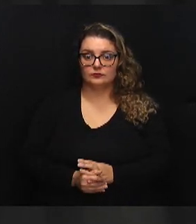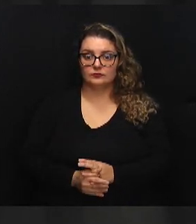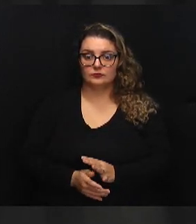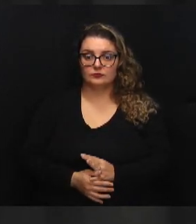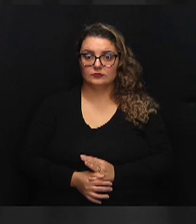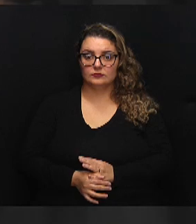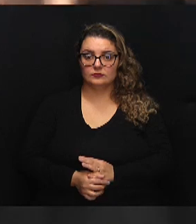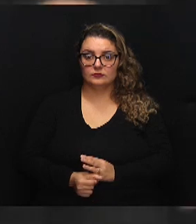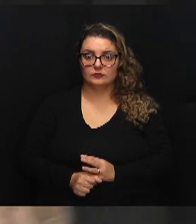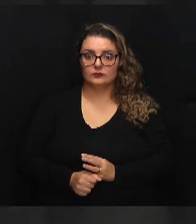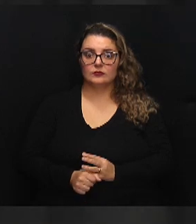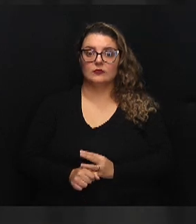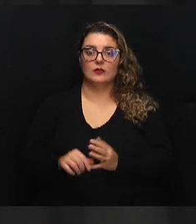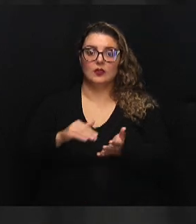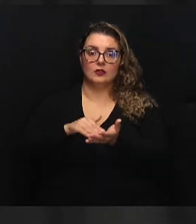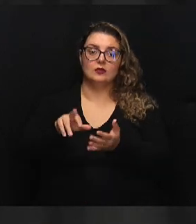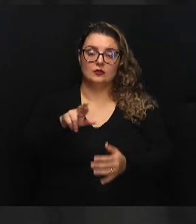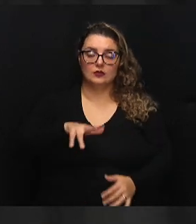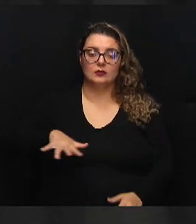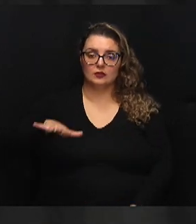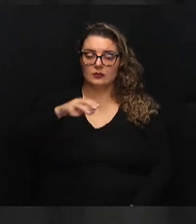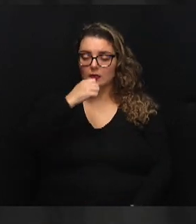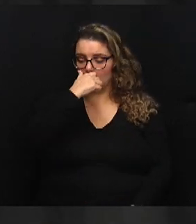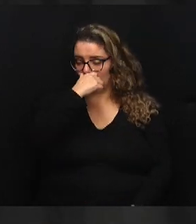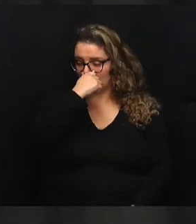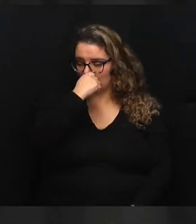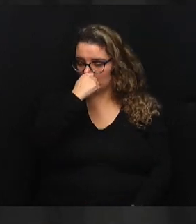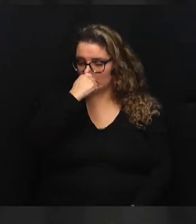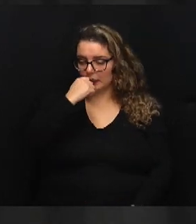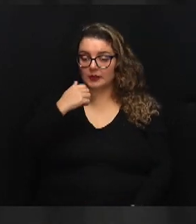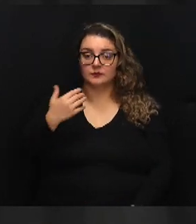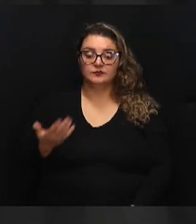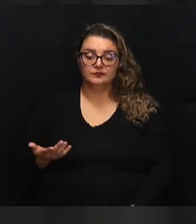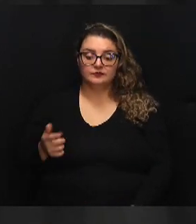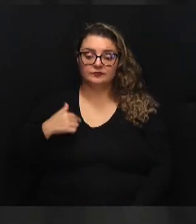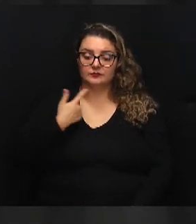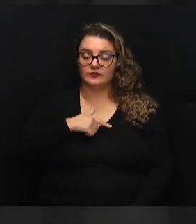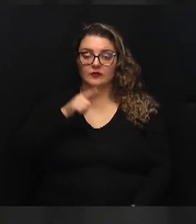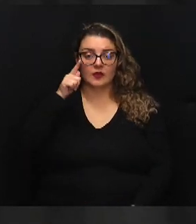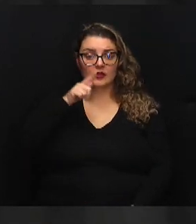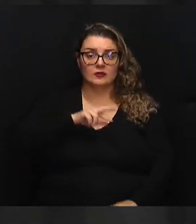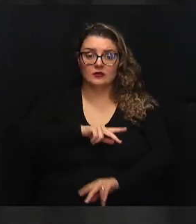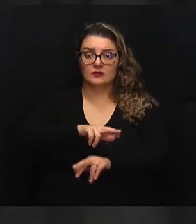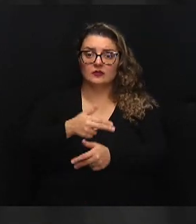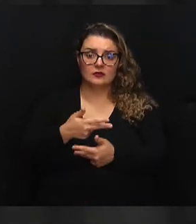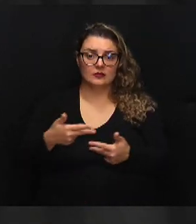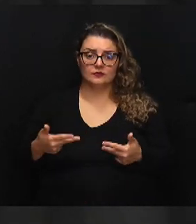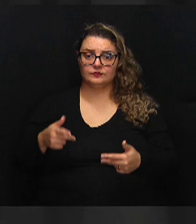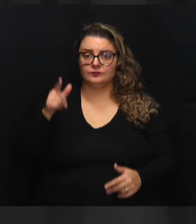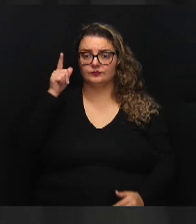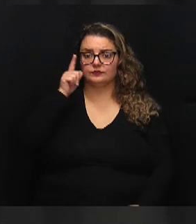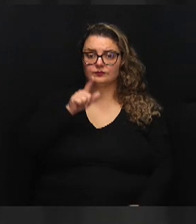da regional, né, vamos dizer assim. Sim. Então, quer dizer, a gente conseguiu muita coisa. Nós